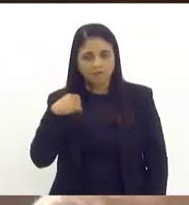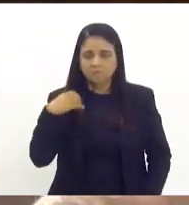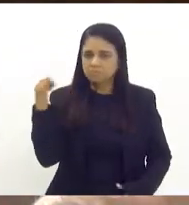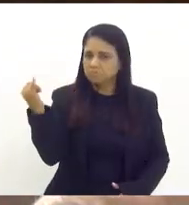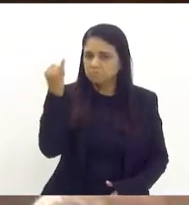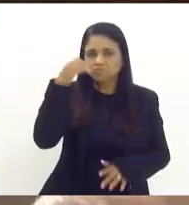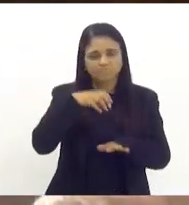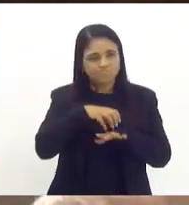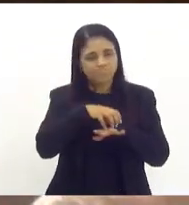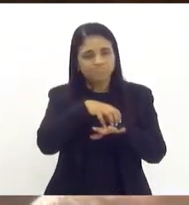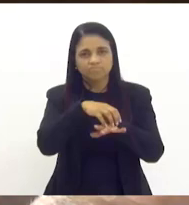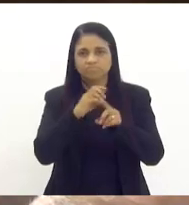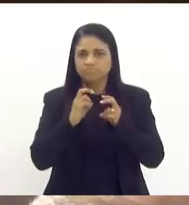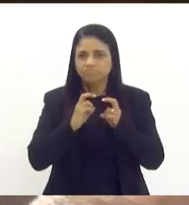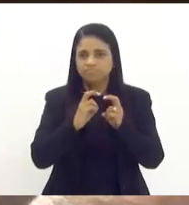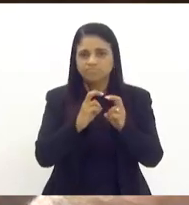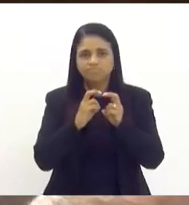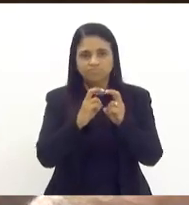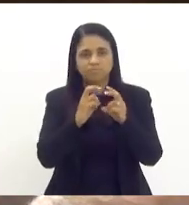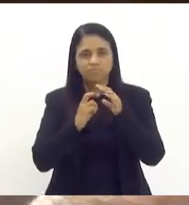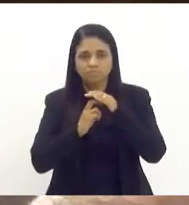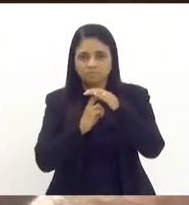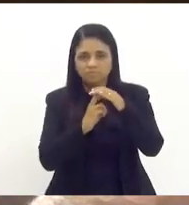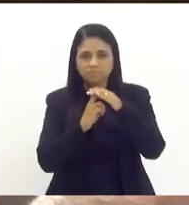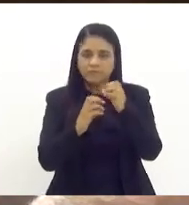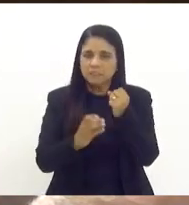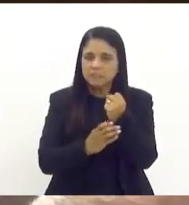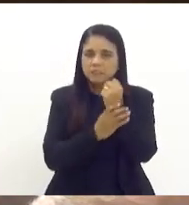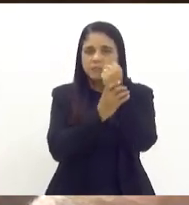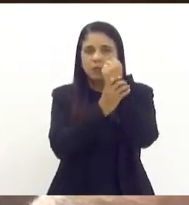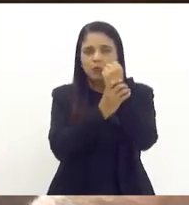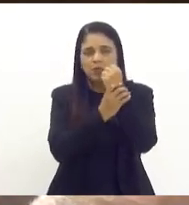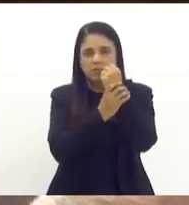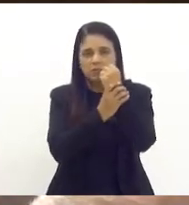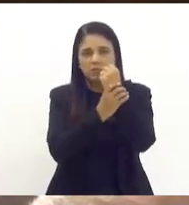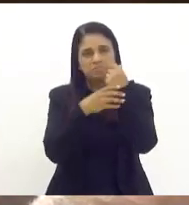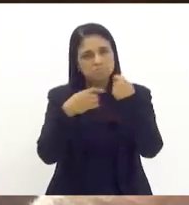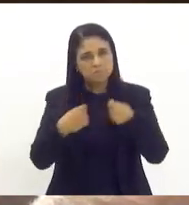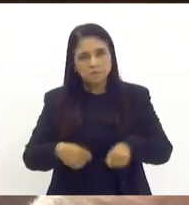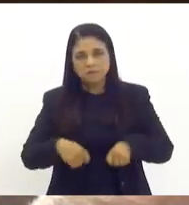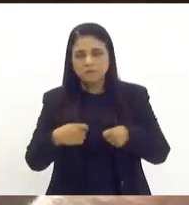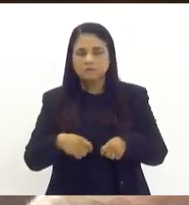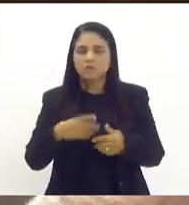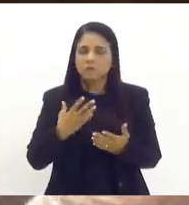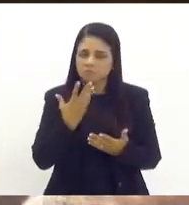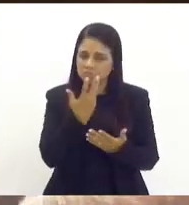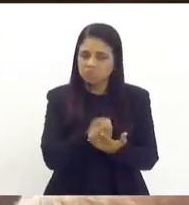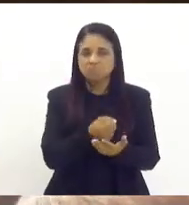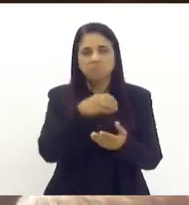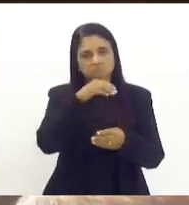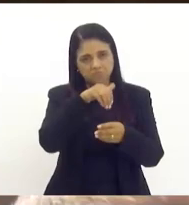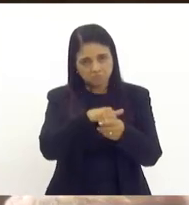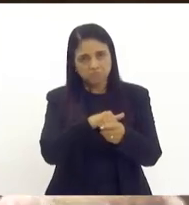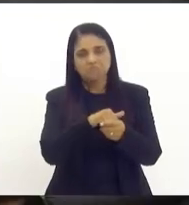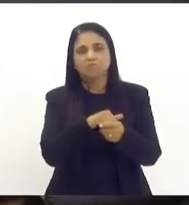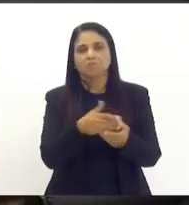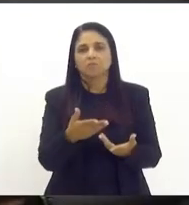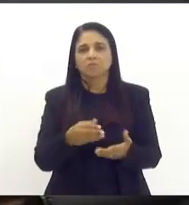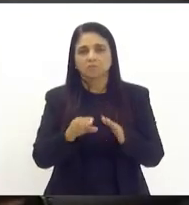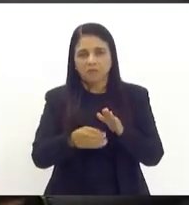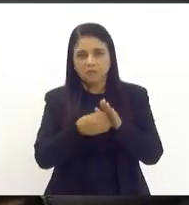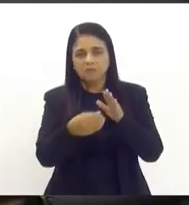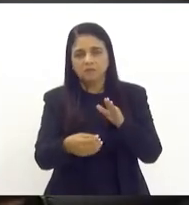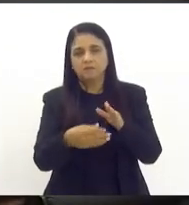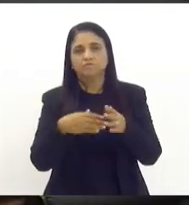o transporte Ferroviário e metroviário tem a segurança necessária então nós parecer é favorável Muito obrigado Deputado